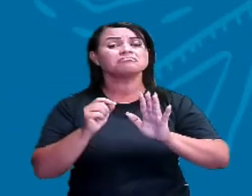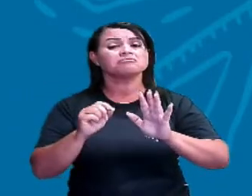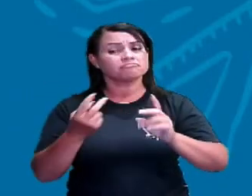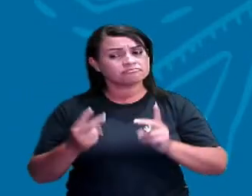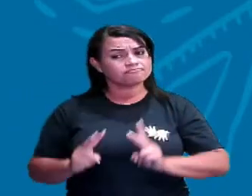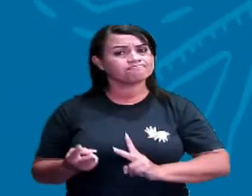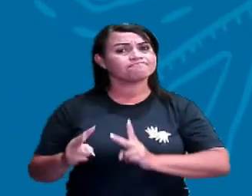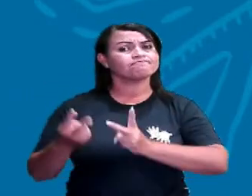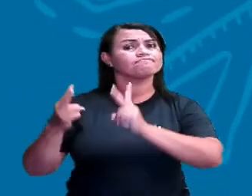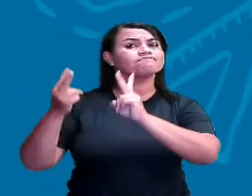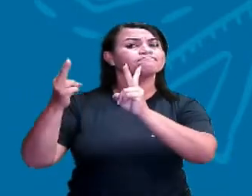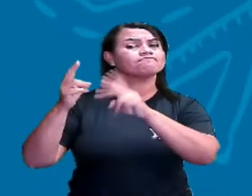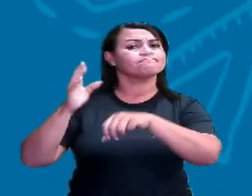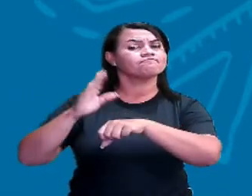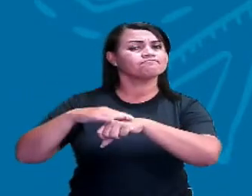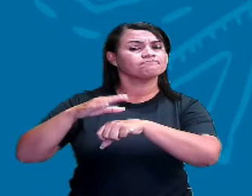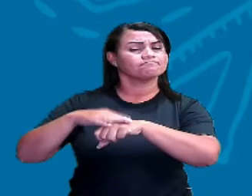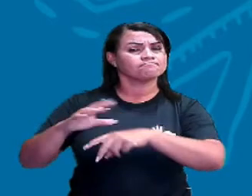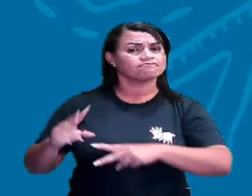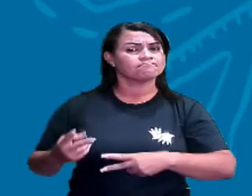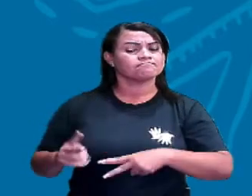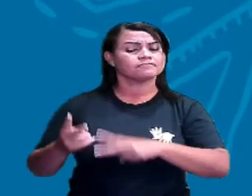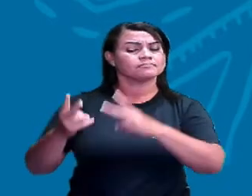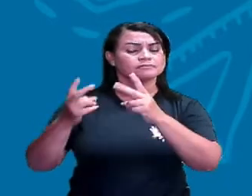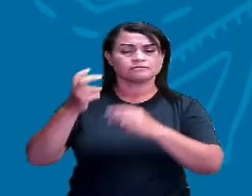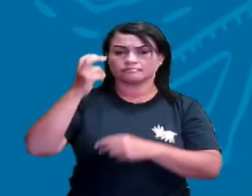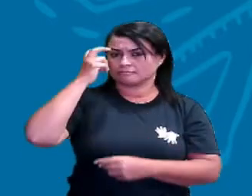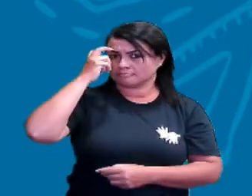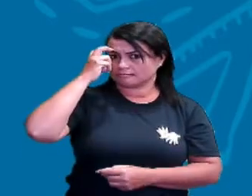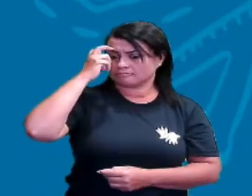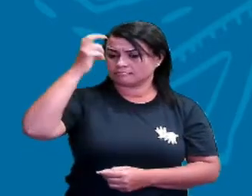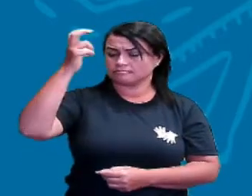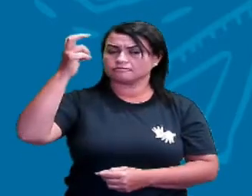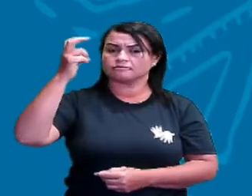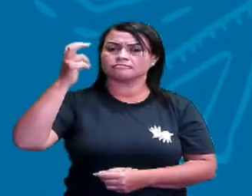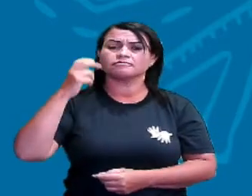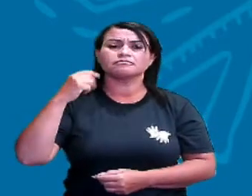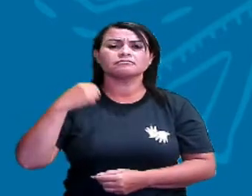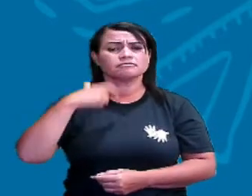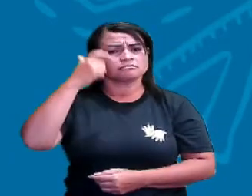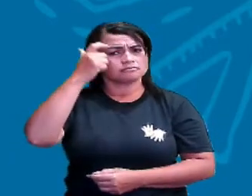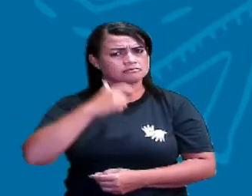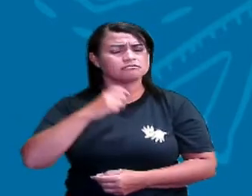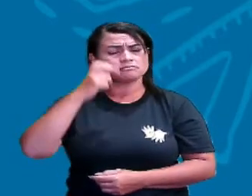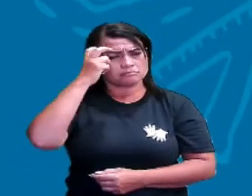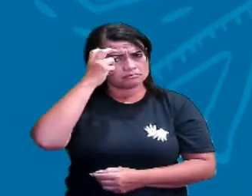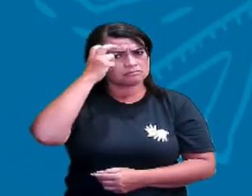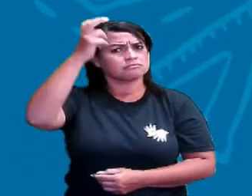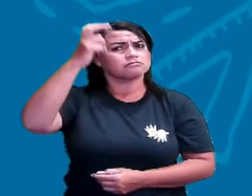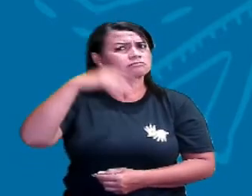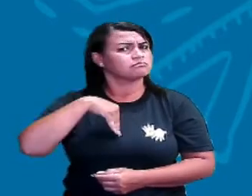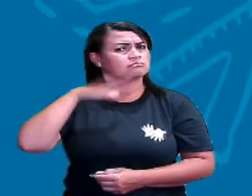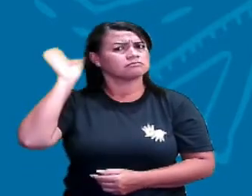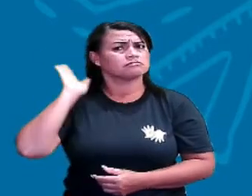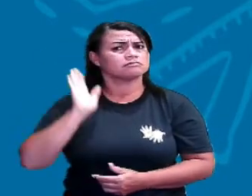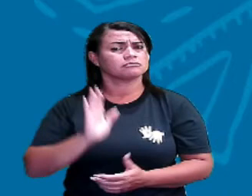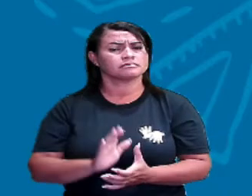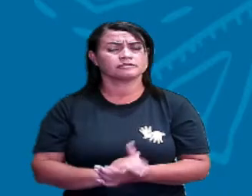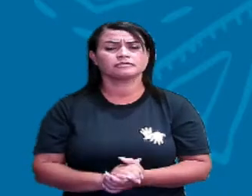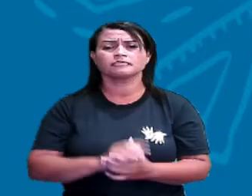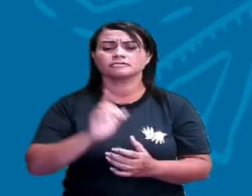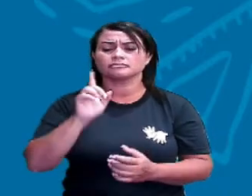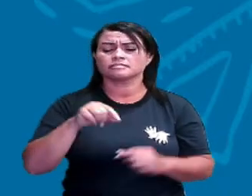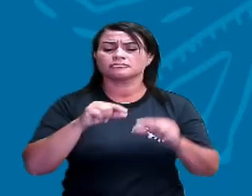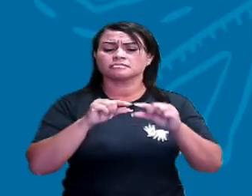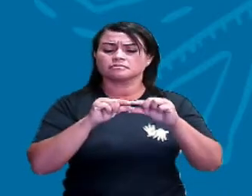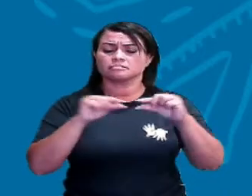né? A qualidade que aparece na quarta estrofe é: eu sou muito inteligente. É uma estrofe onde